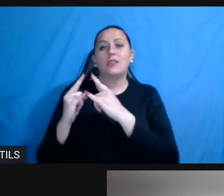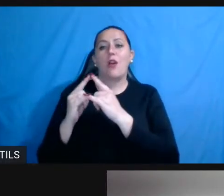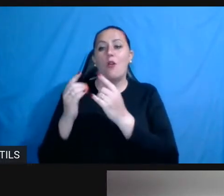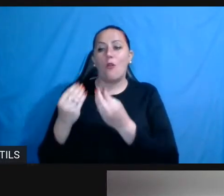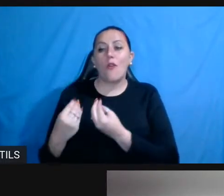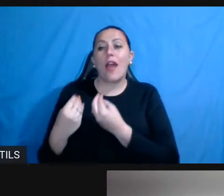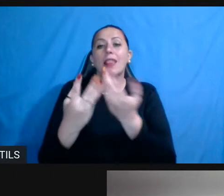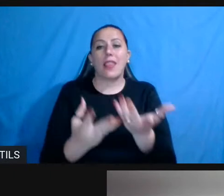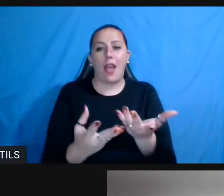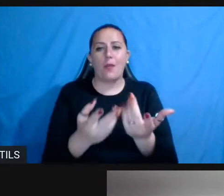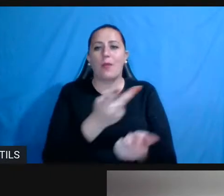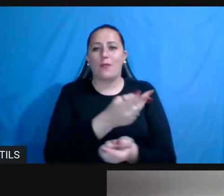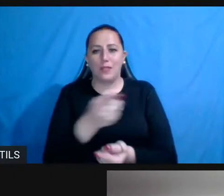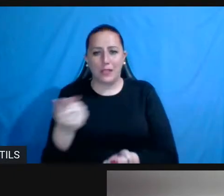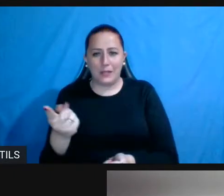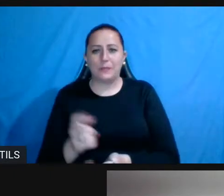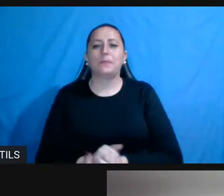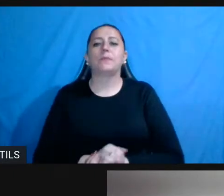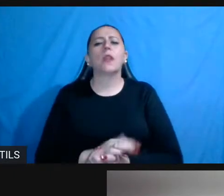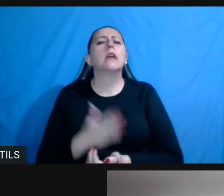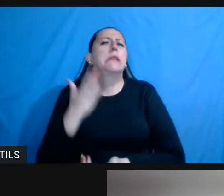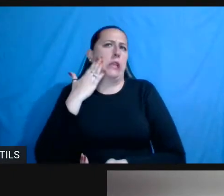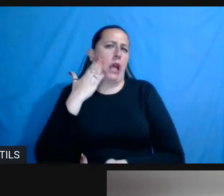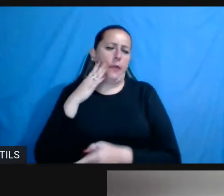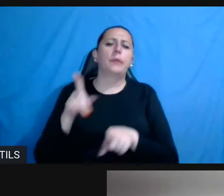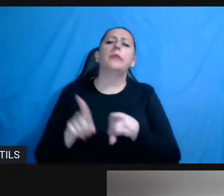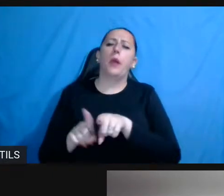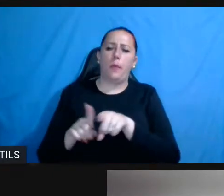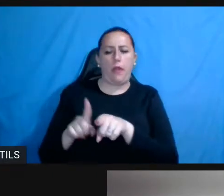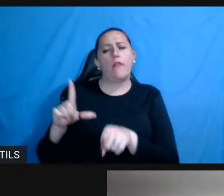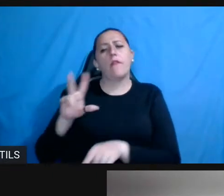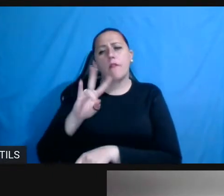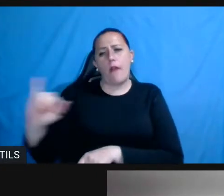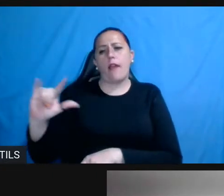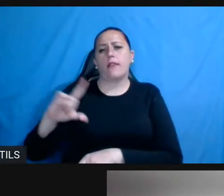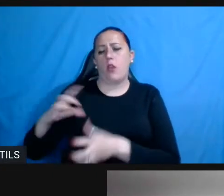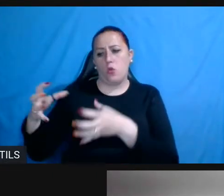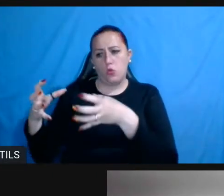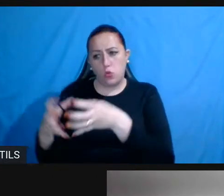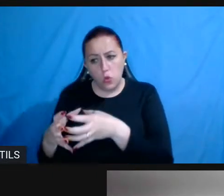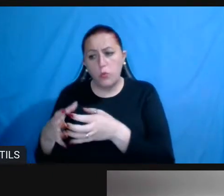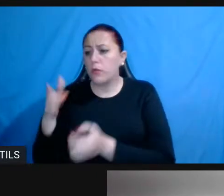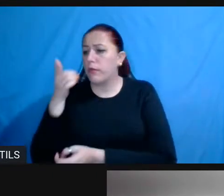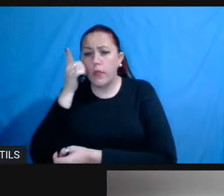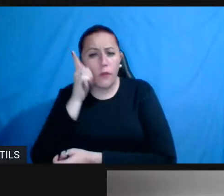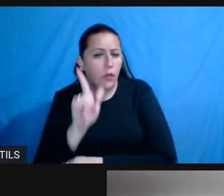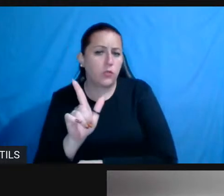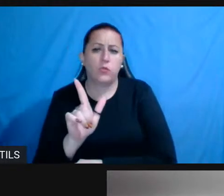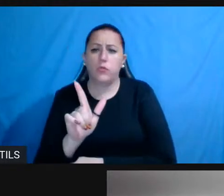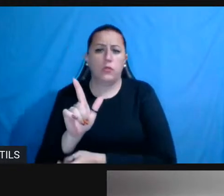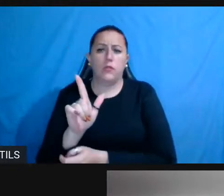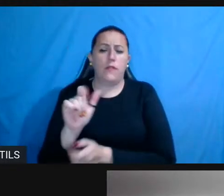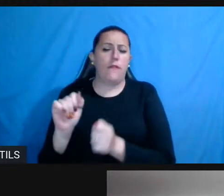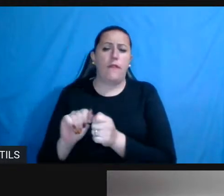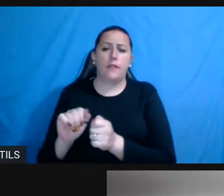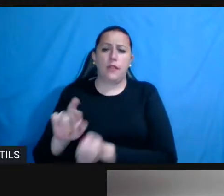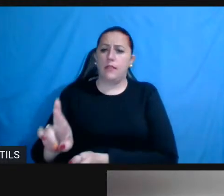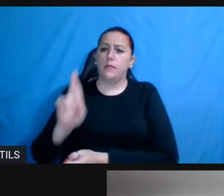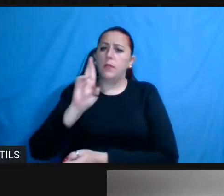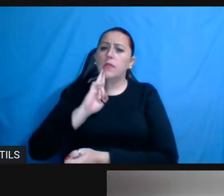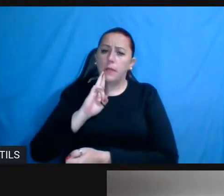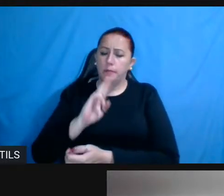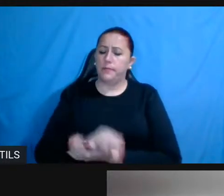vai solicitar para vocês. A gente sabe também que vai ter um grupo de estudantes que não vai conseguir responder a essas as nossas